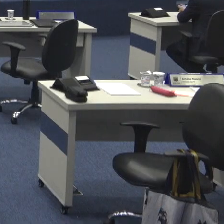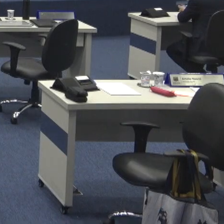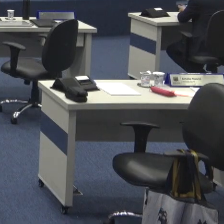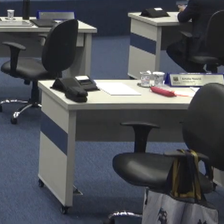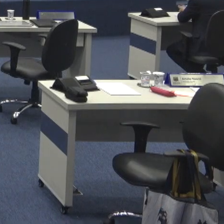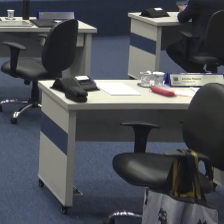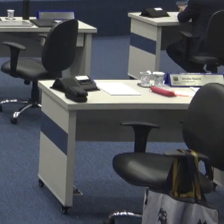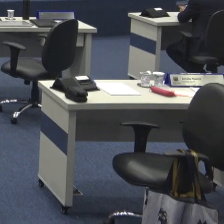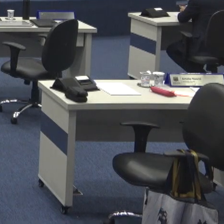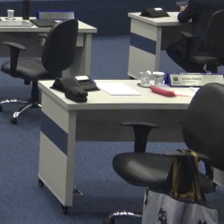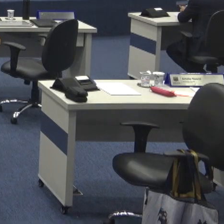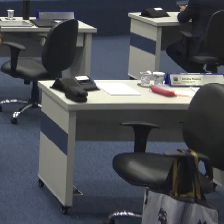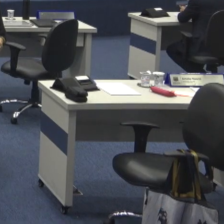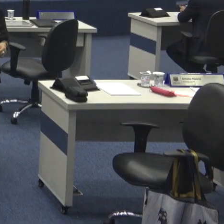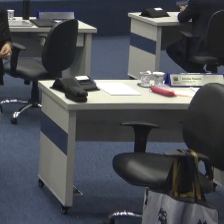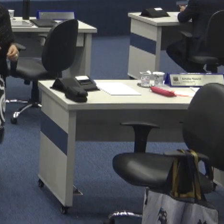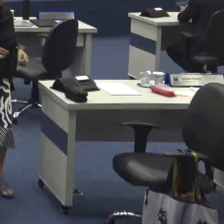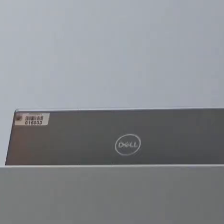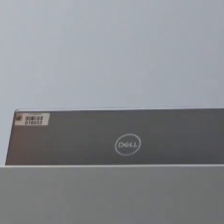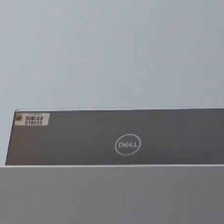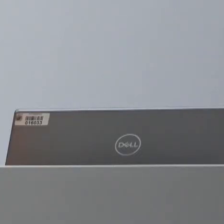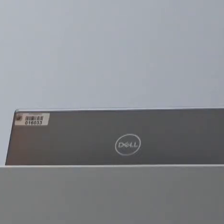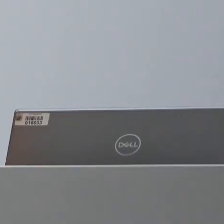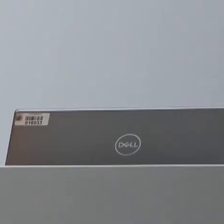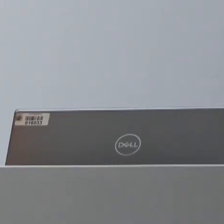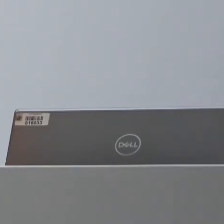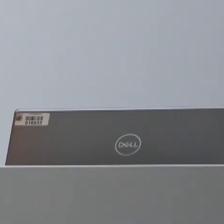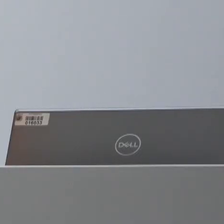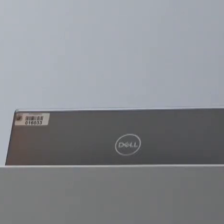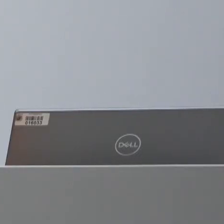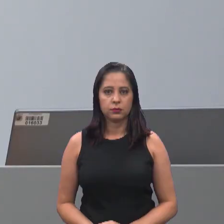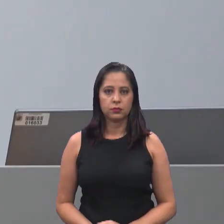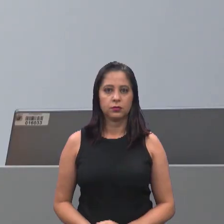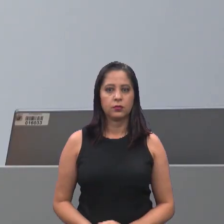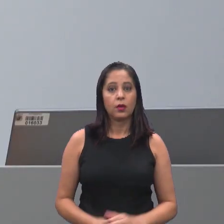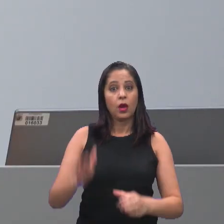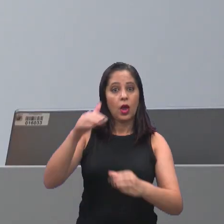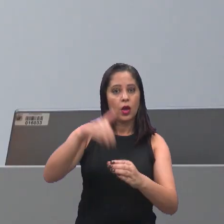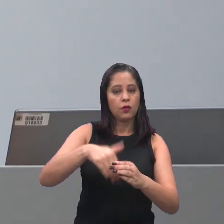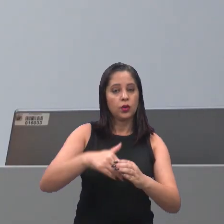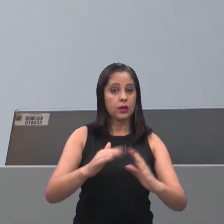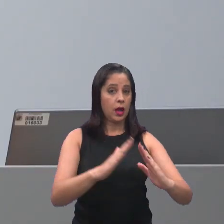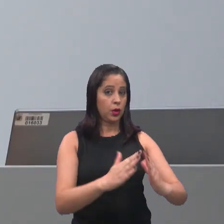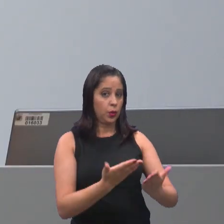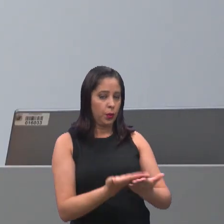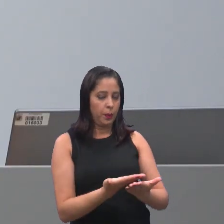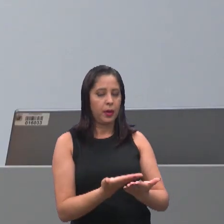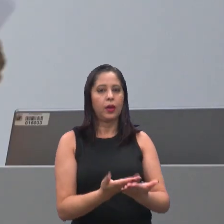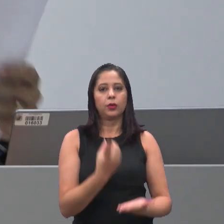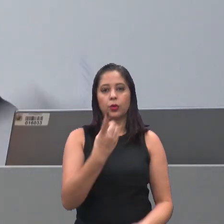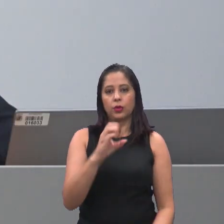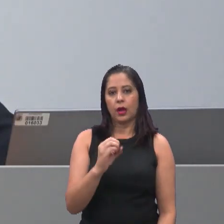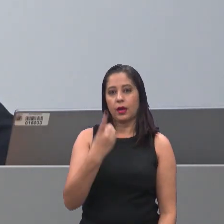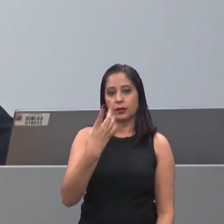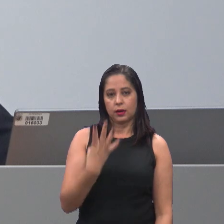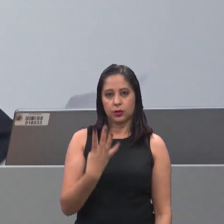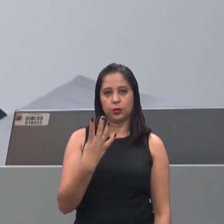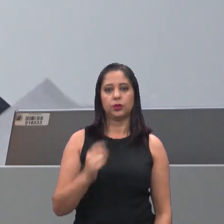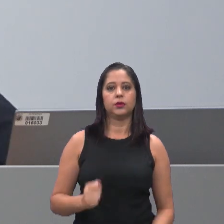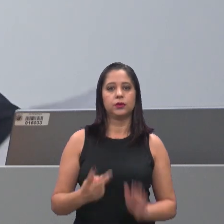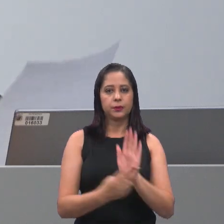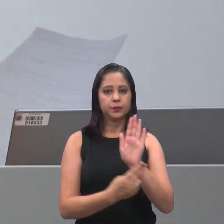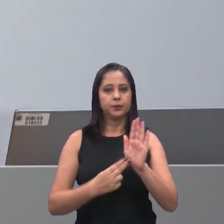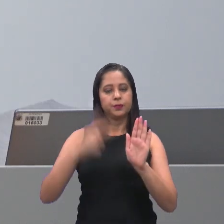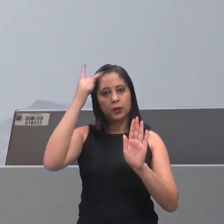Em votação, o requerimento de número 1014/2025, autoria do vereador Fernando Petiti. Consulta